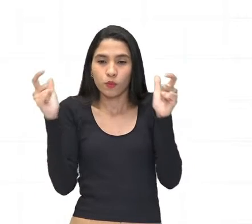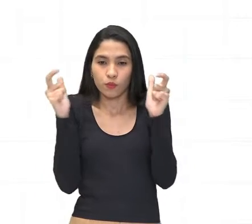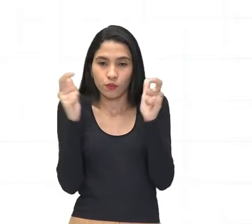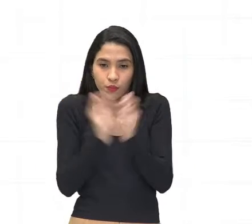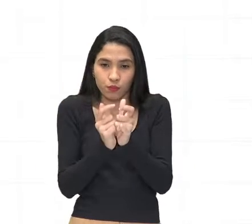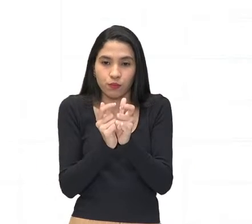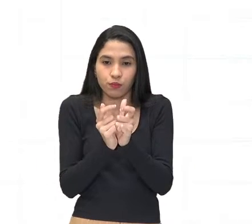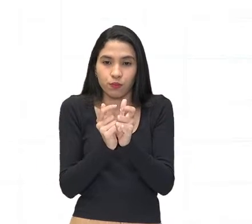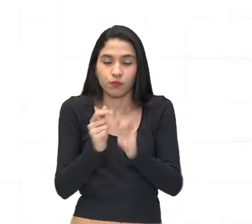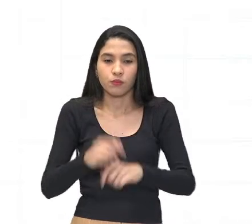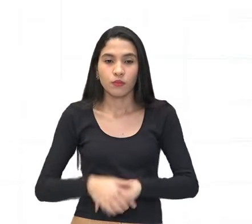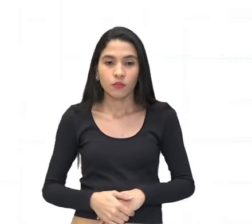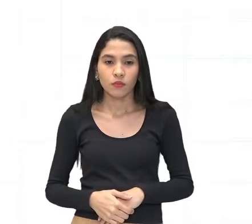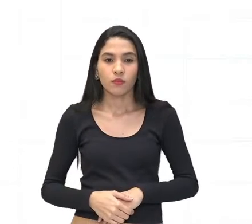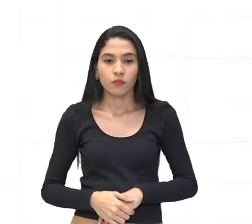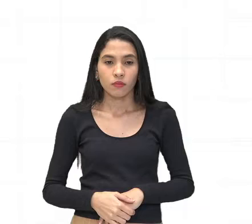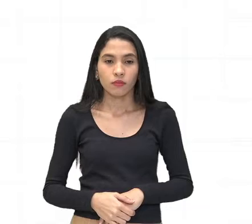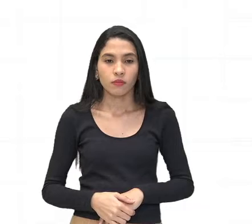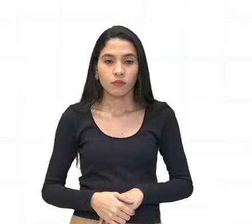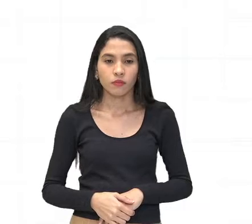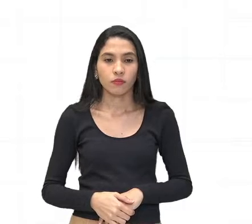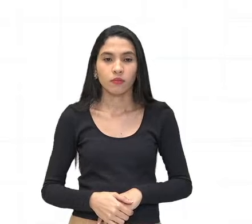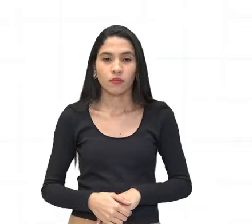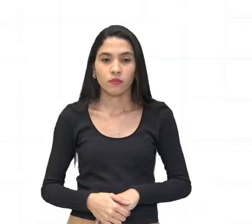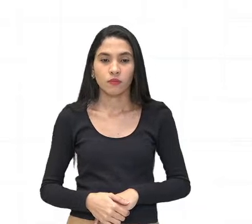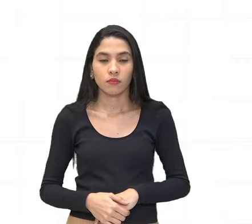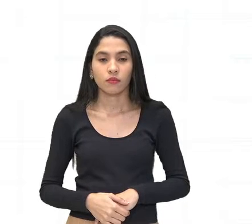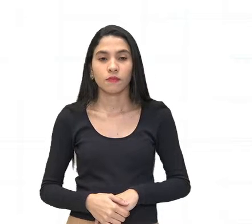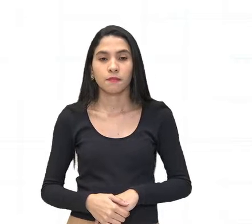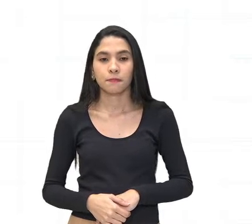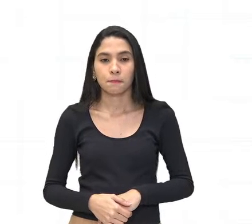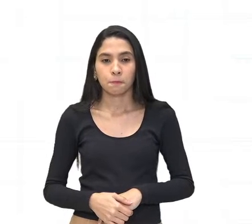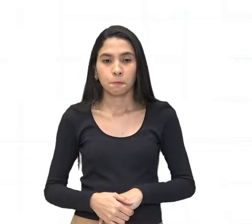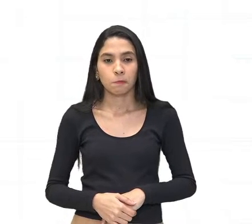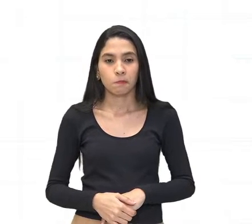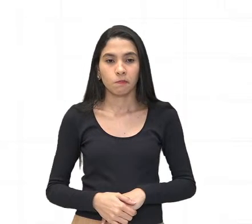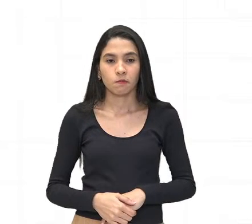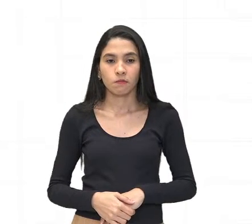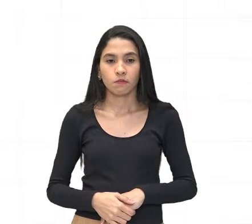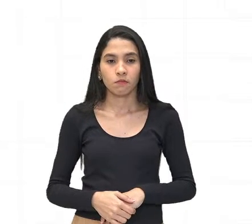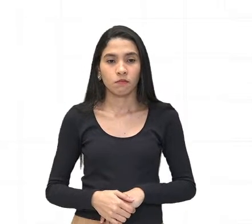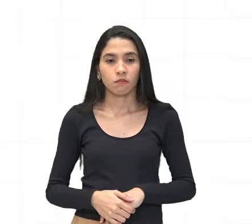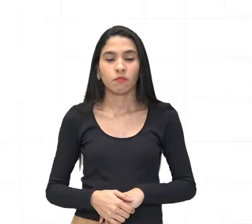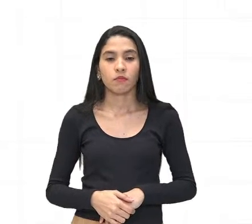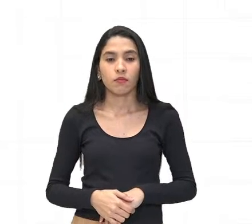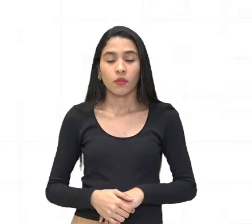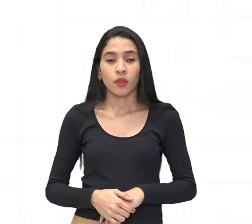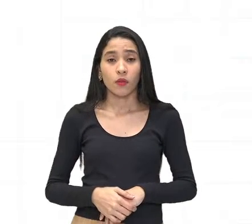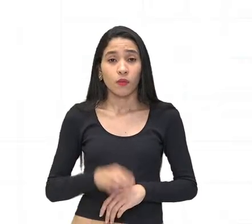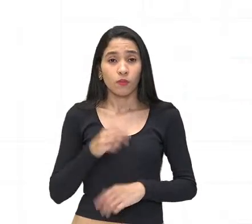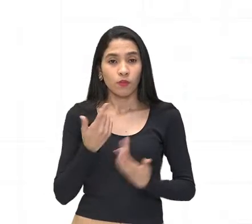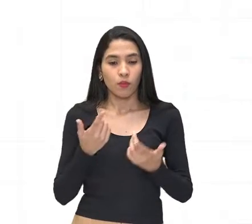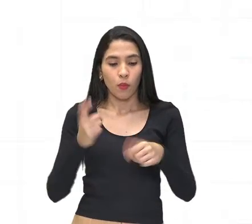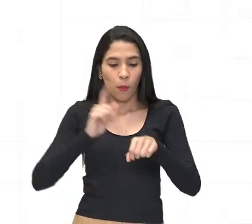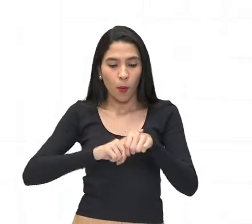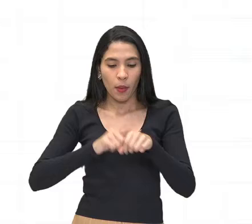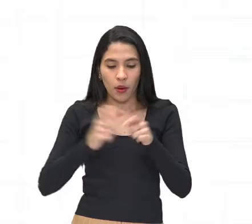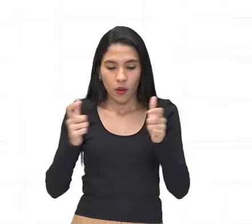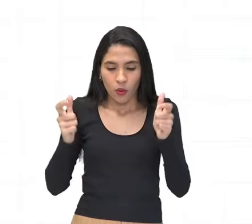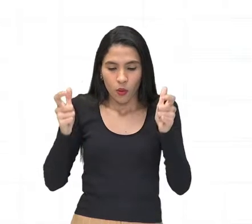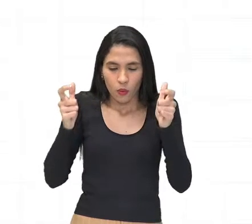comprimido, certo? Então, aí nós temos, ao comprimir um gás, a gente